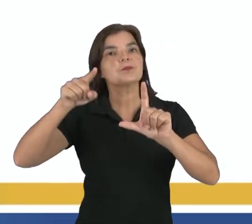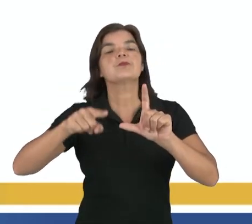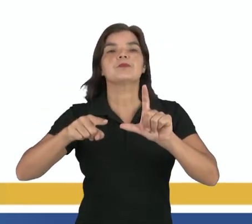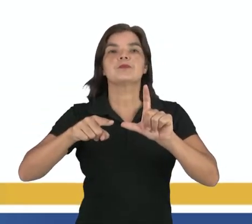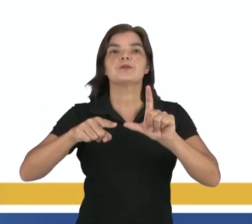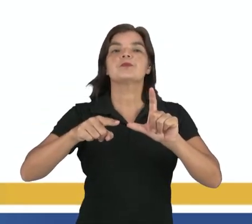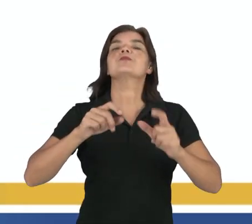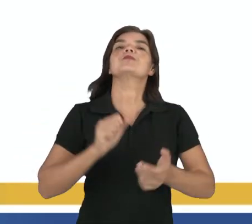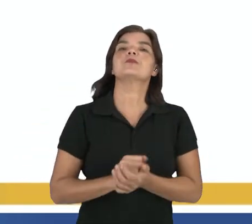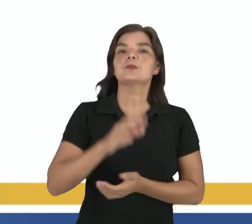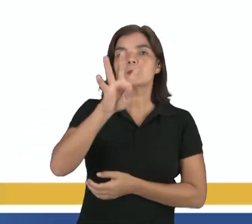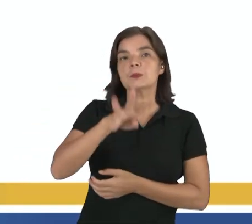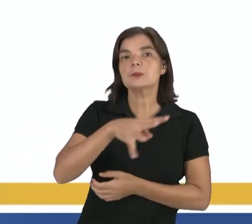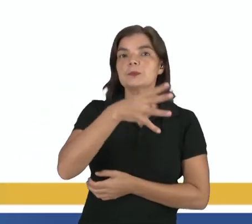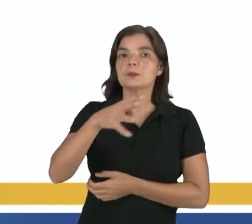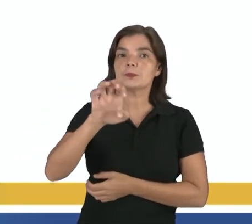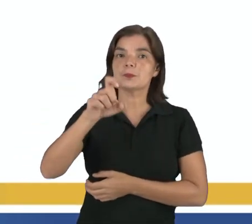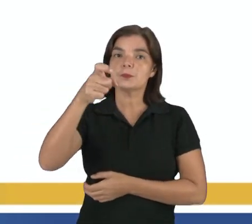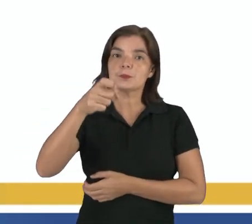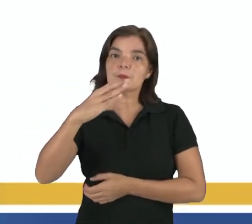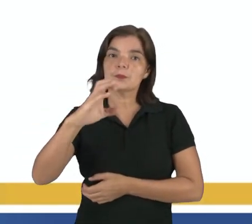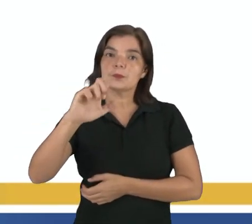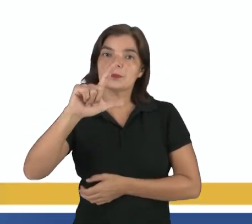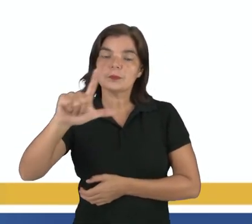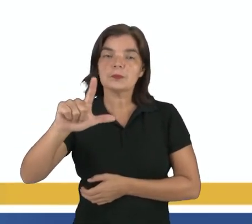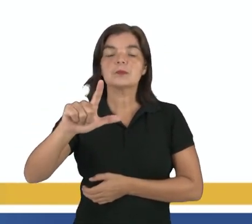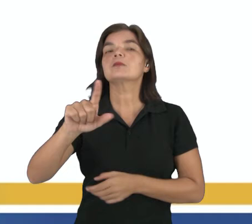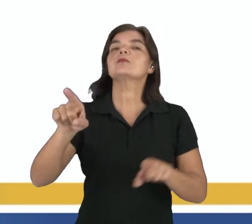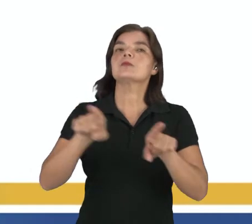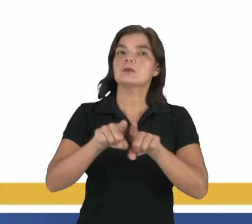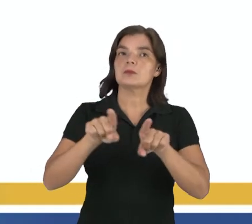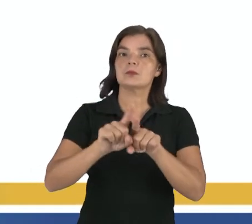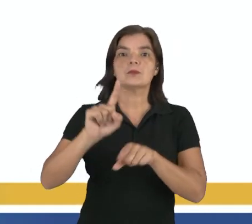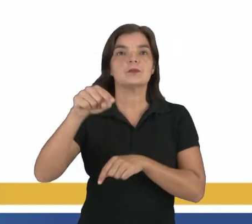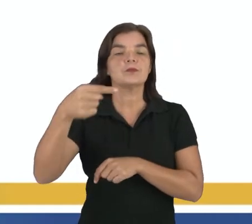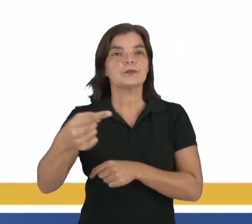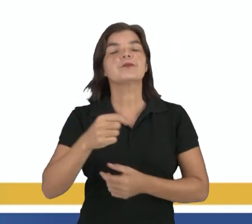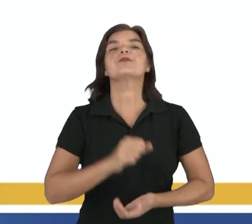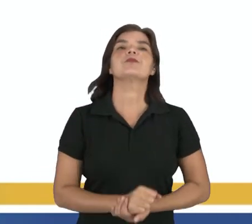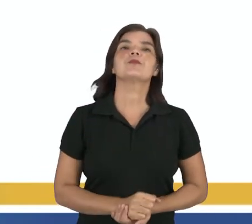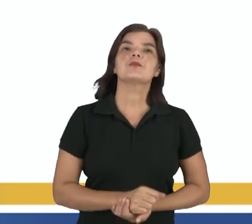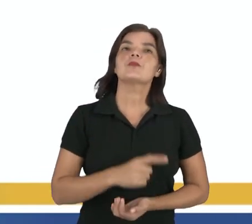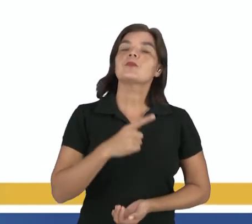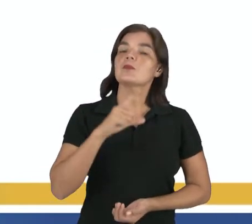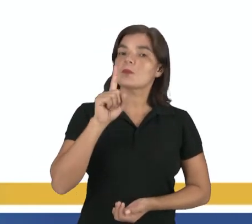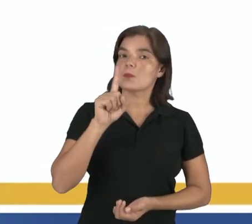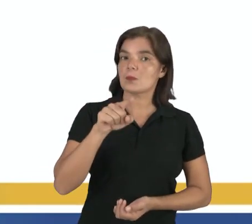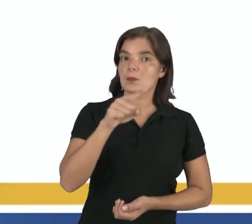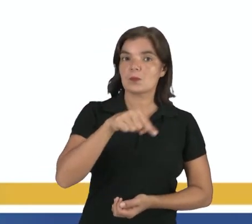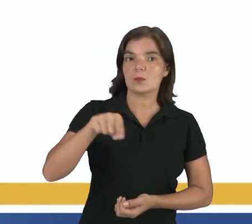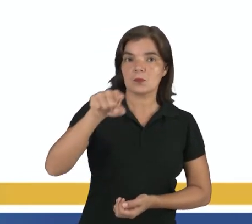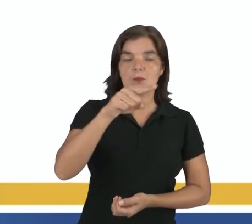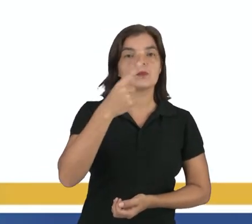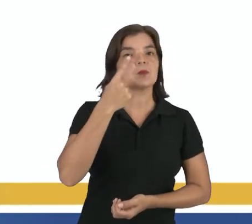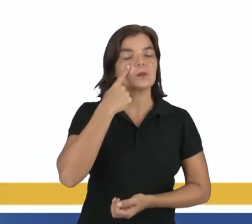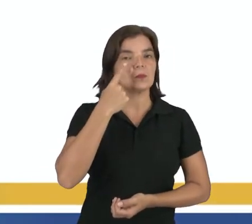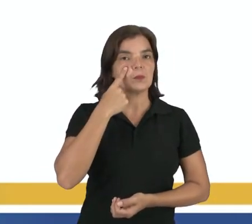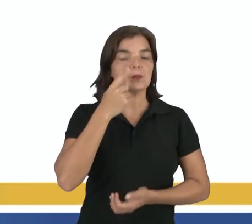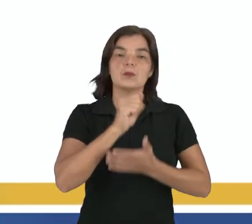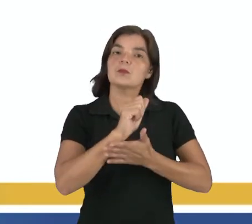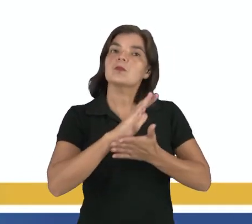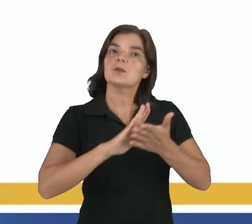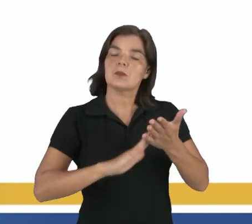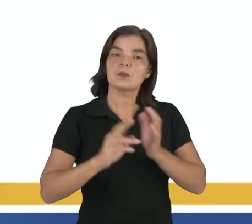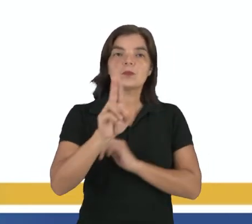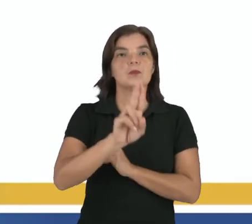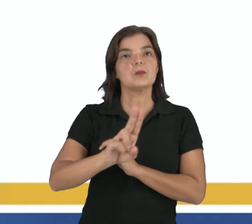de barra na planilha Excel, representado na situação seguinte. Essa é uma situação em que você pode fazer um